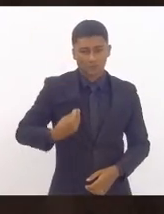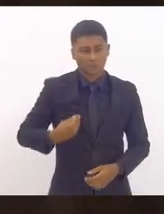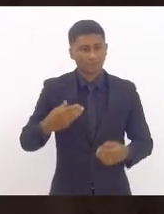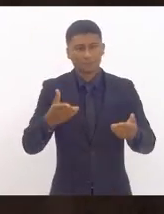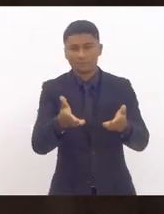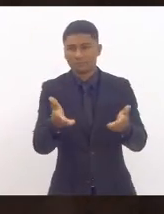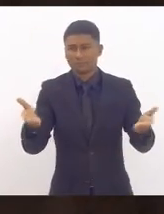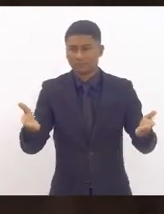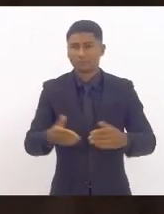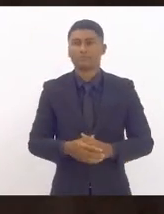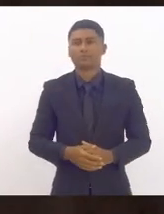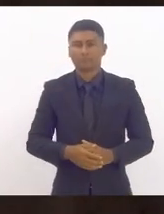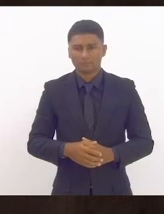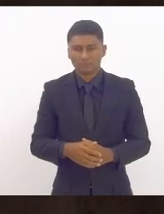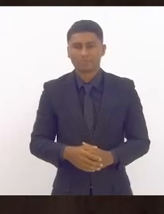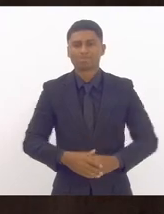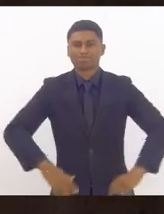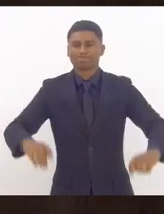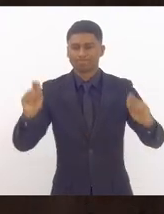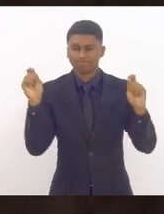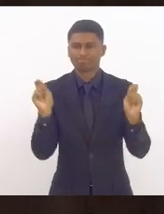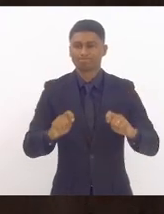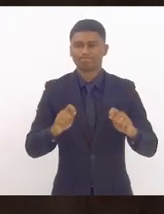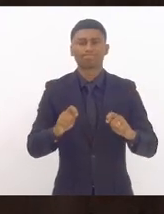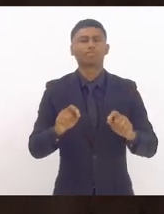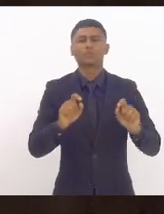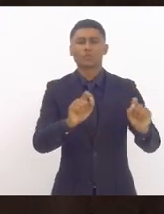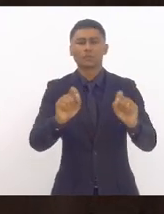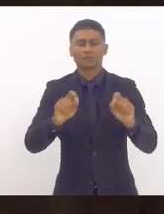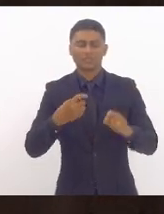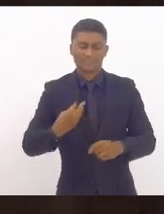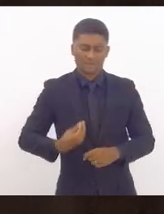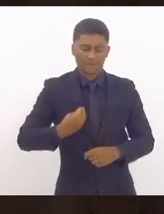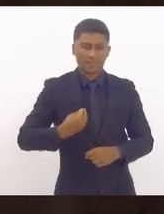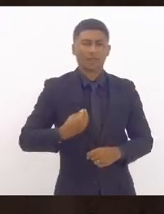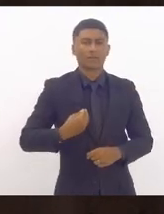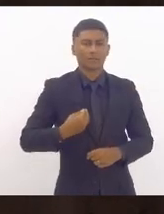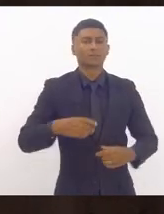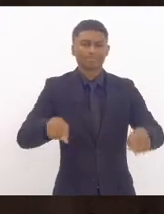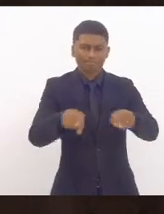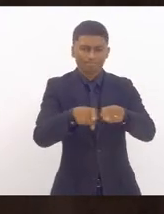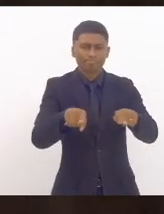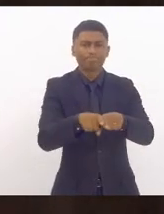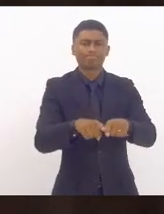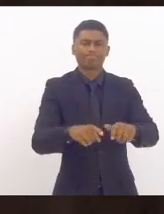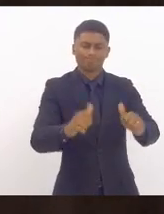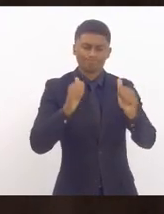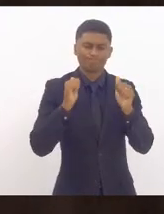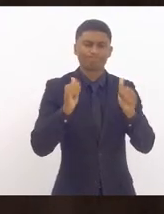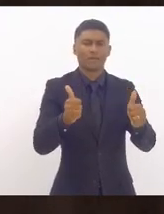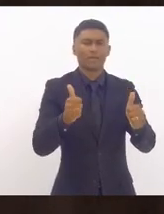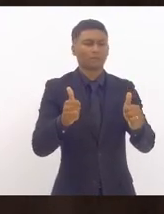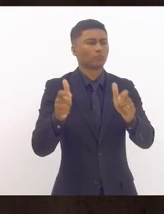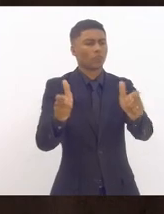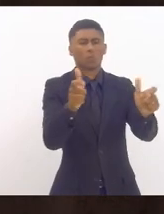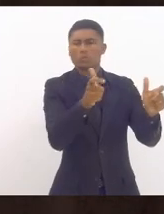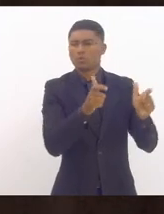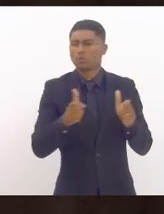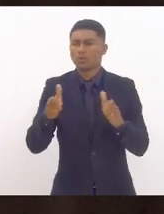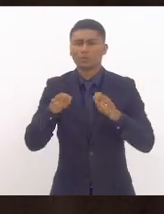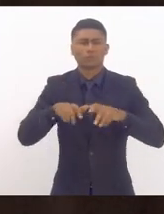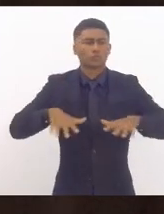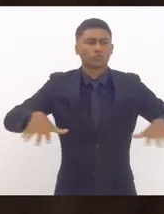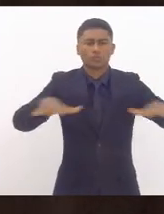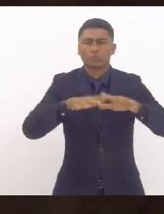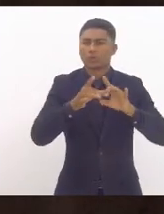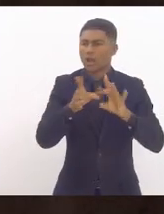existência, a possibilidade de ver, de viver e viver plenamente dentro dos espaços populares do Estado